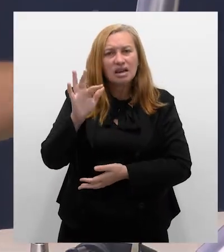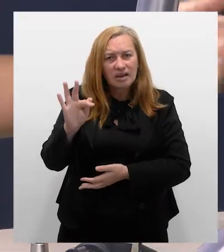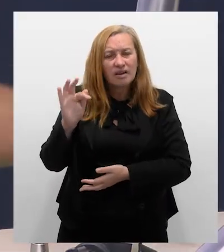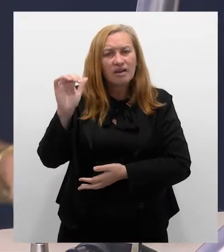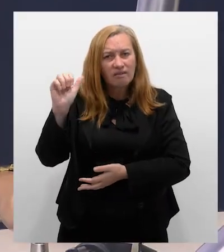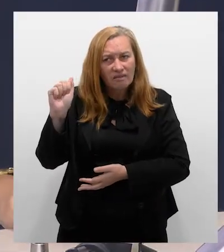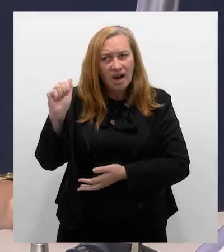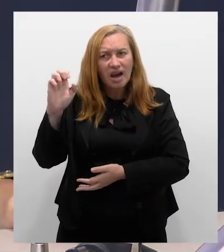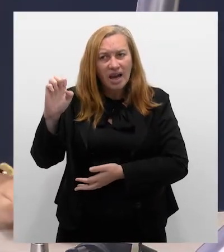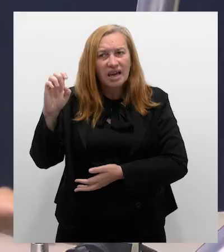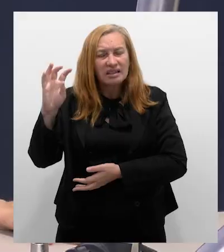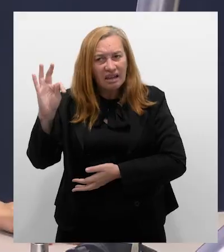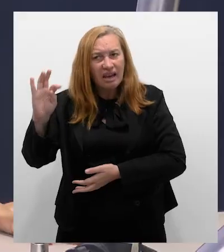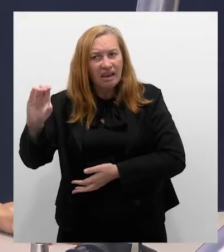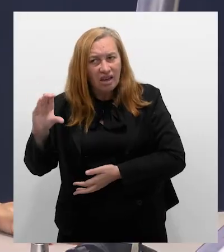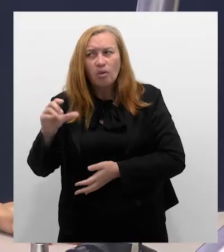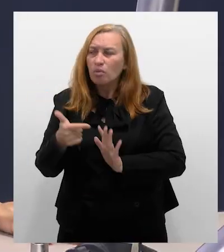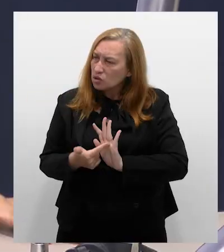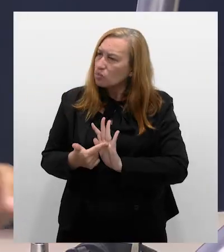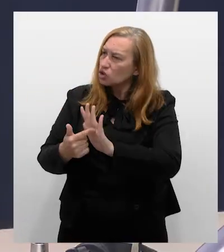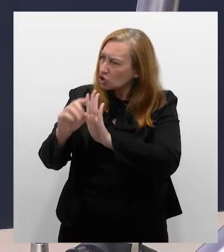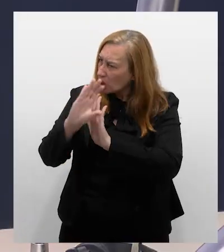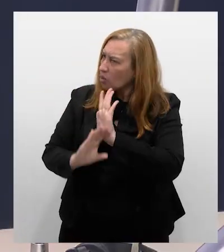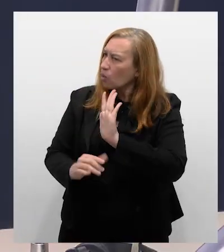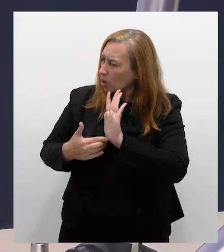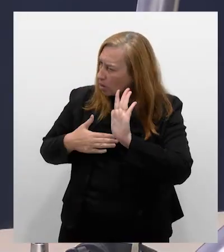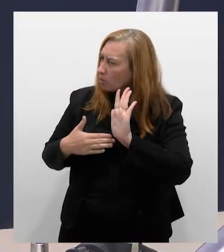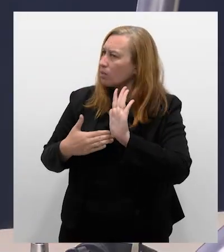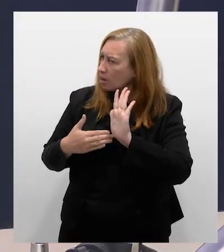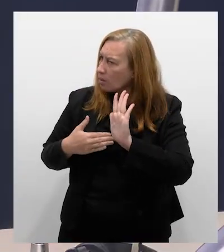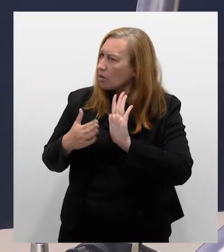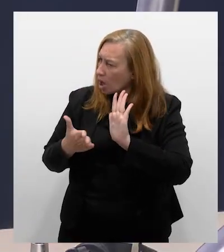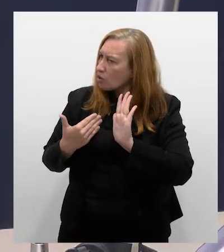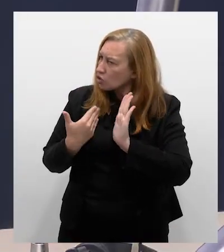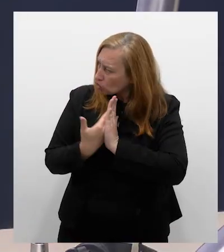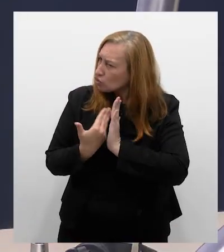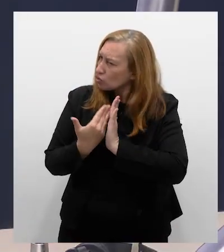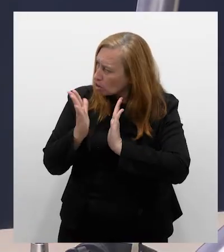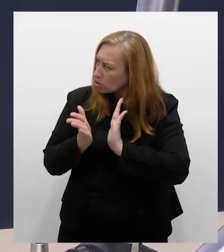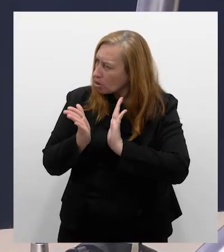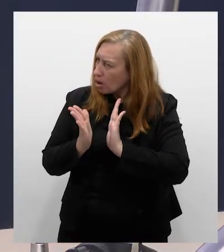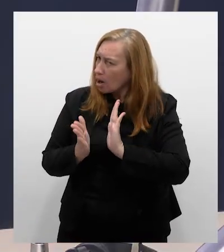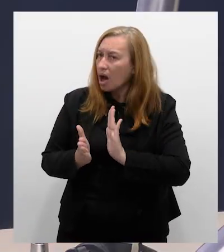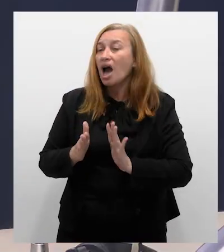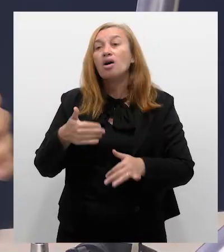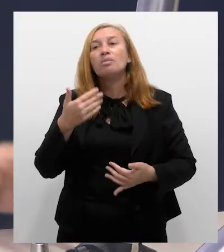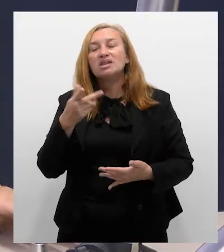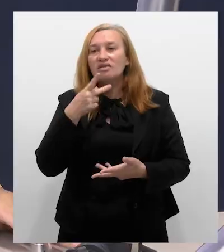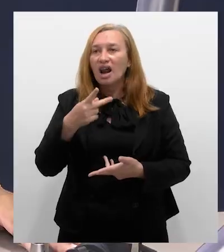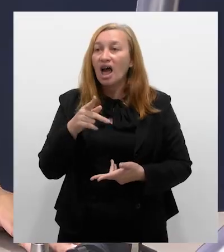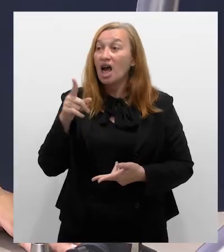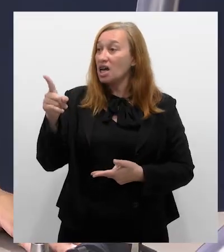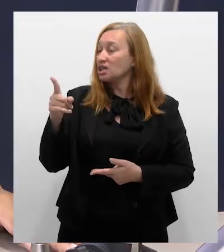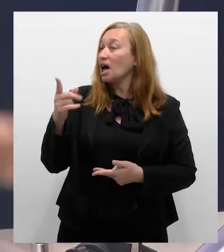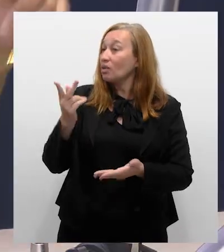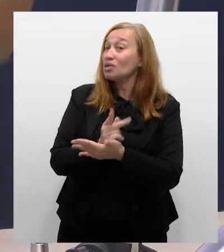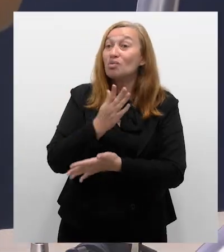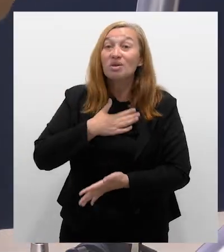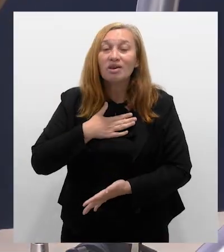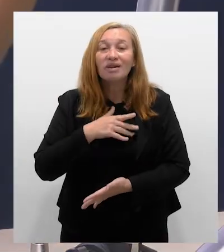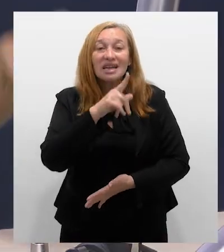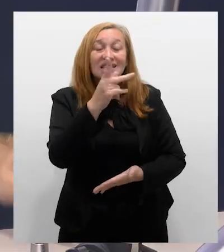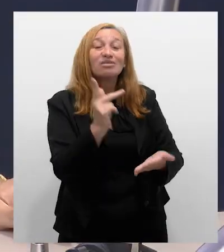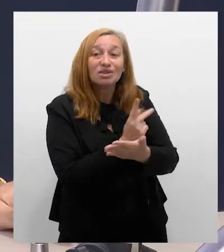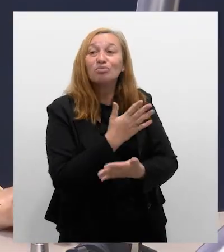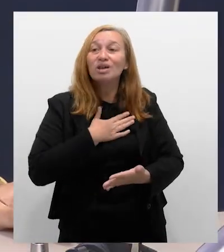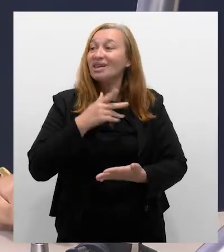FATEC. Se você quiser, eu posso te mostrar aqui o diploma e tudo mais. Aí, né? Então, quando eu começo a falar com eles falam, isso